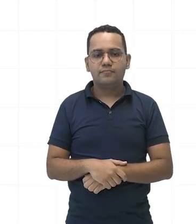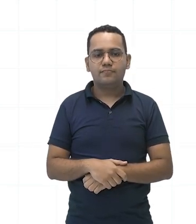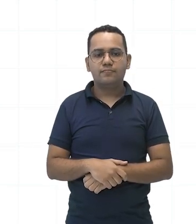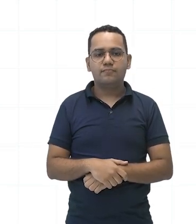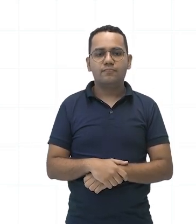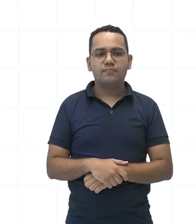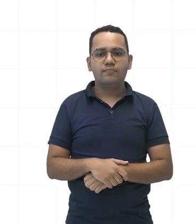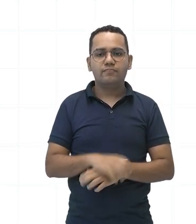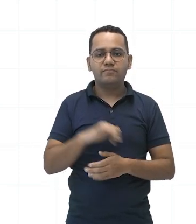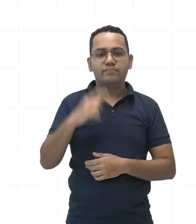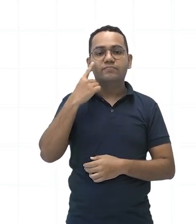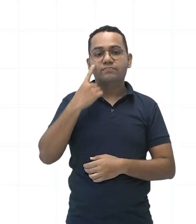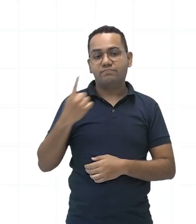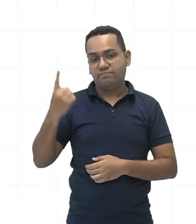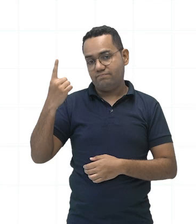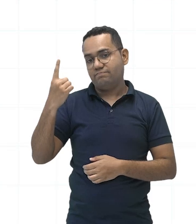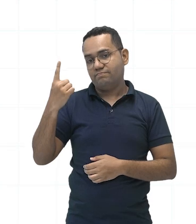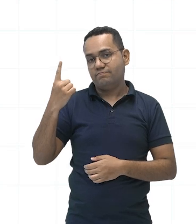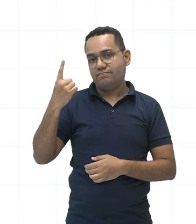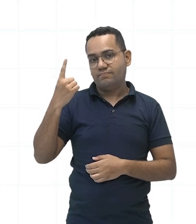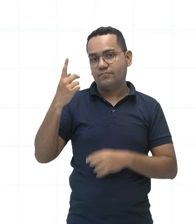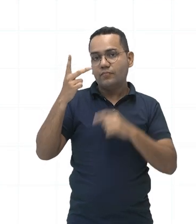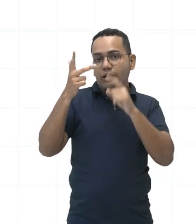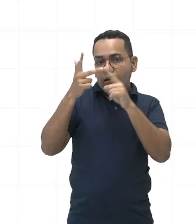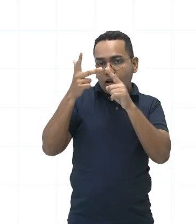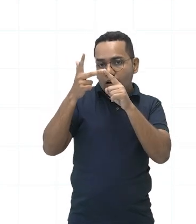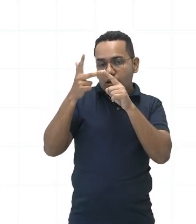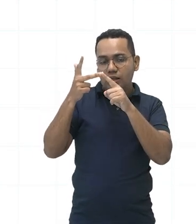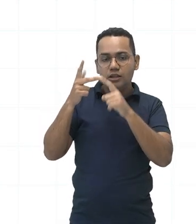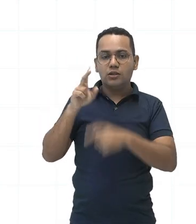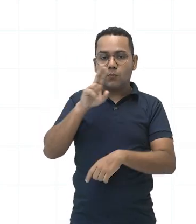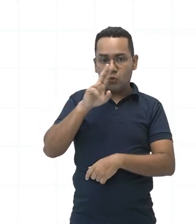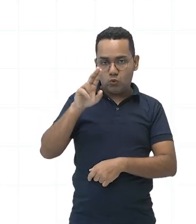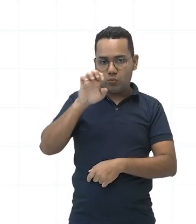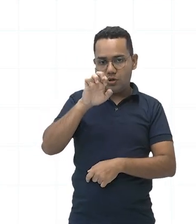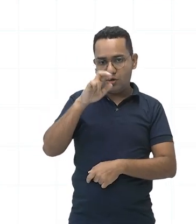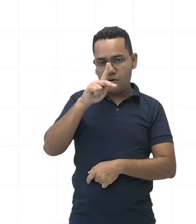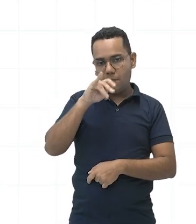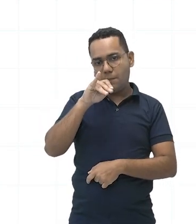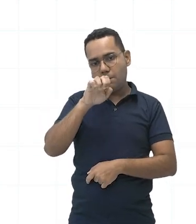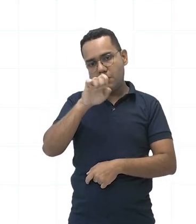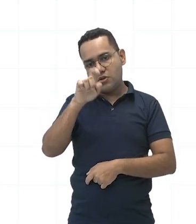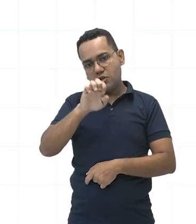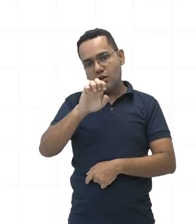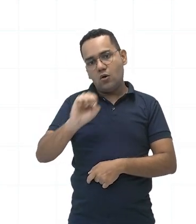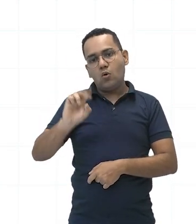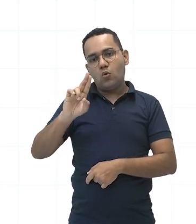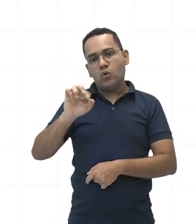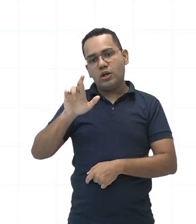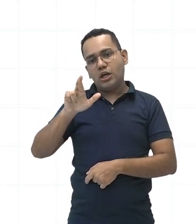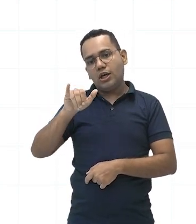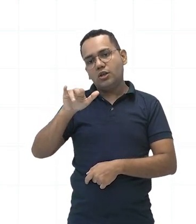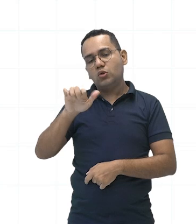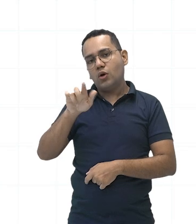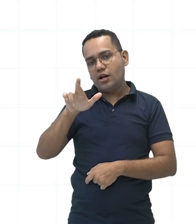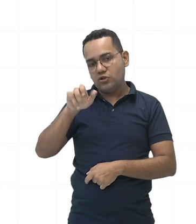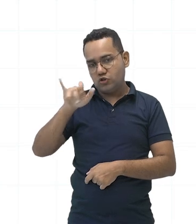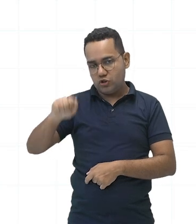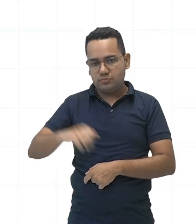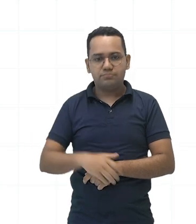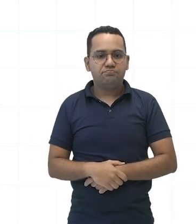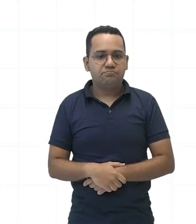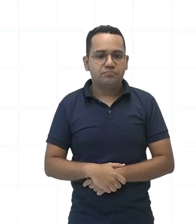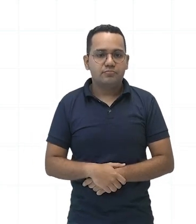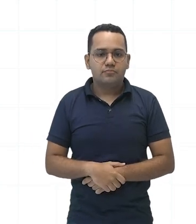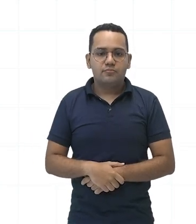para vocês, o sangramento nasal, né? Ele tem essa nomenclatura de epístase ou rinorragia, ok? E como